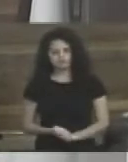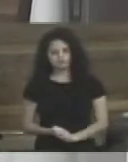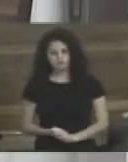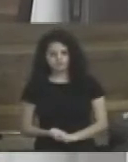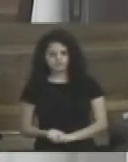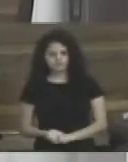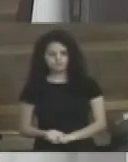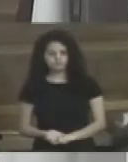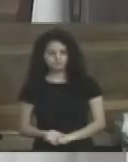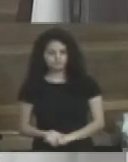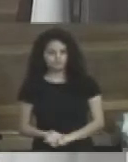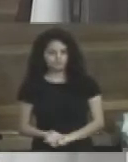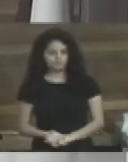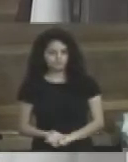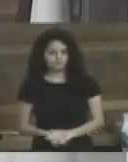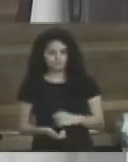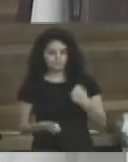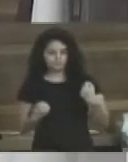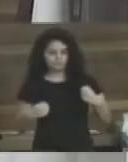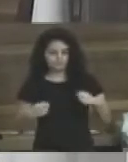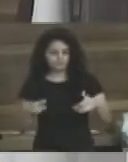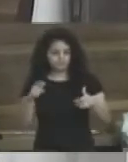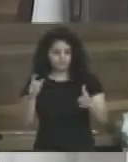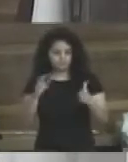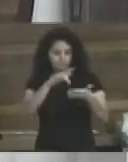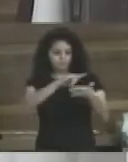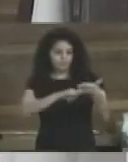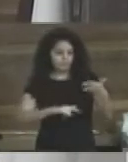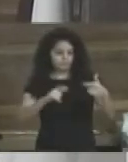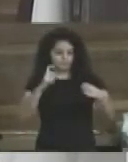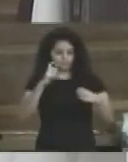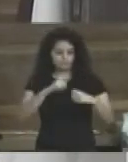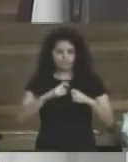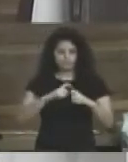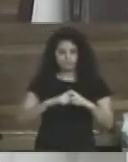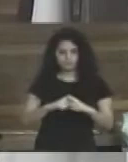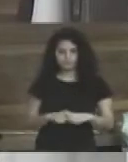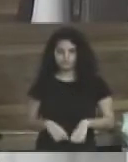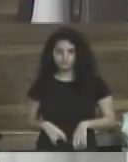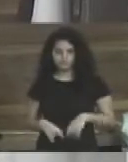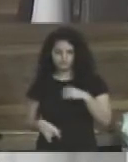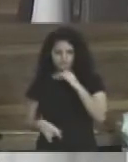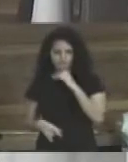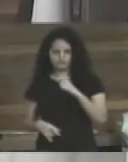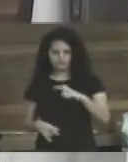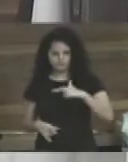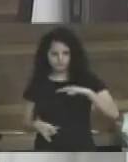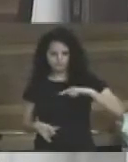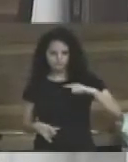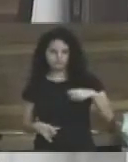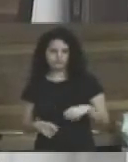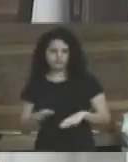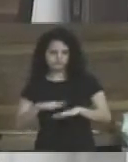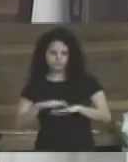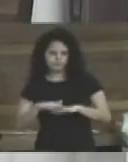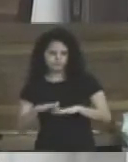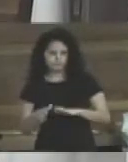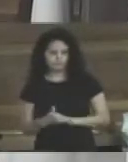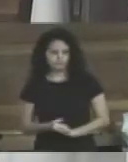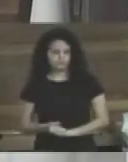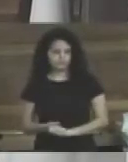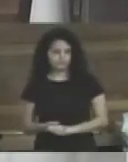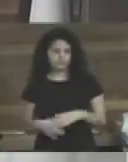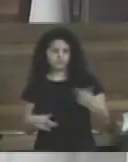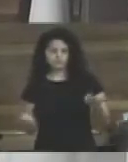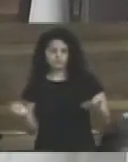segurado deve ter em mãos um laudo do médico atestando a doença e a necessidade, ir à agência do INSS e marcar